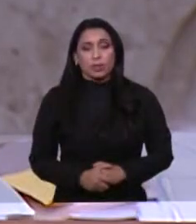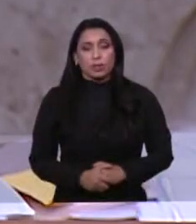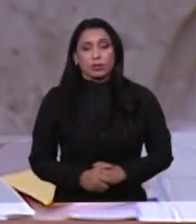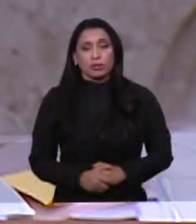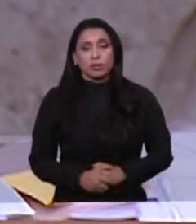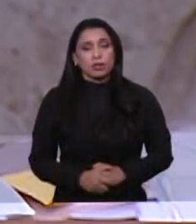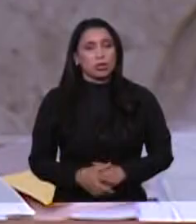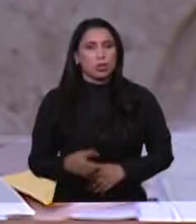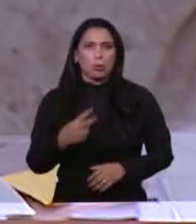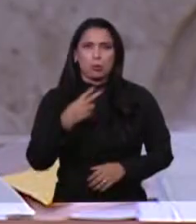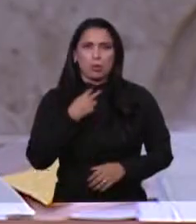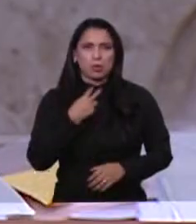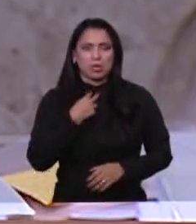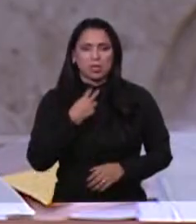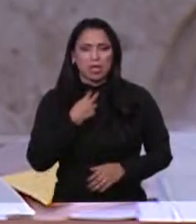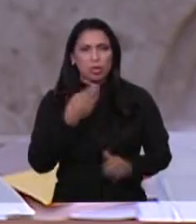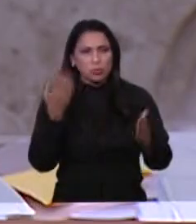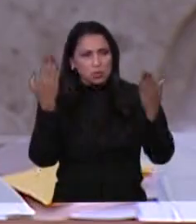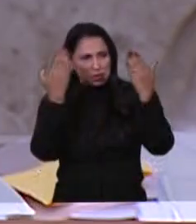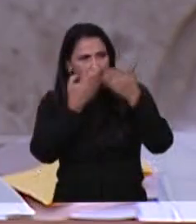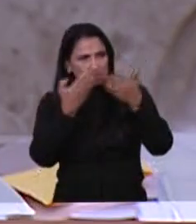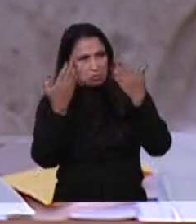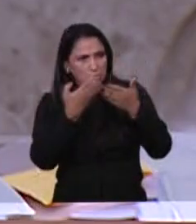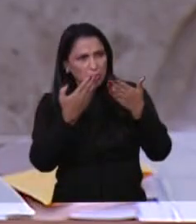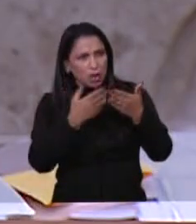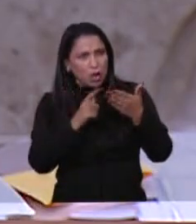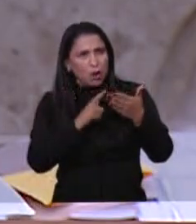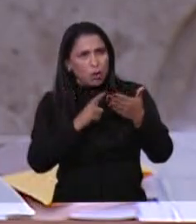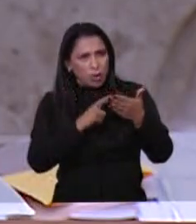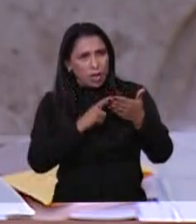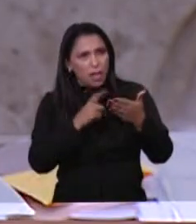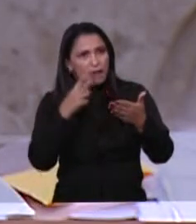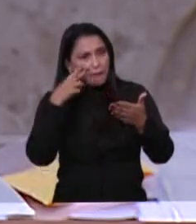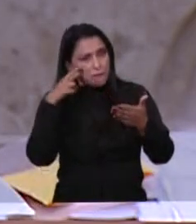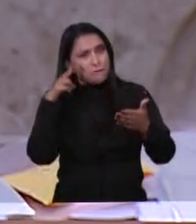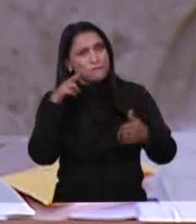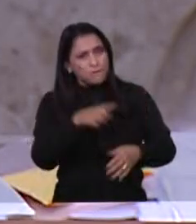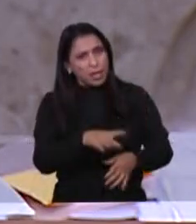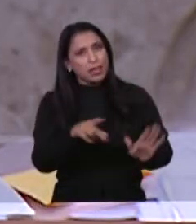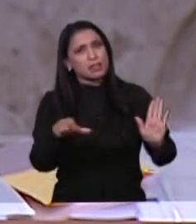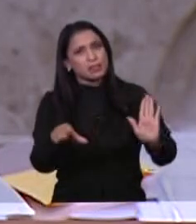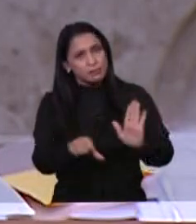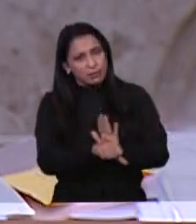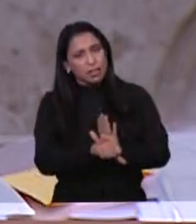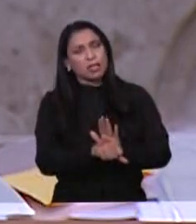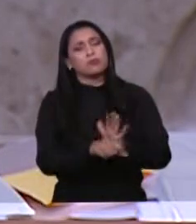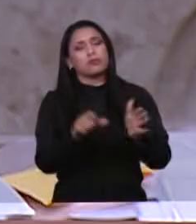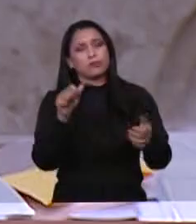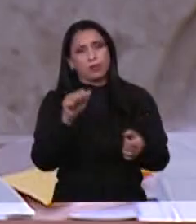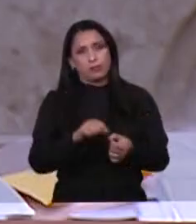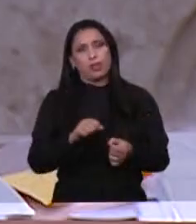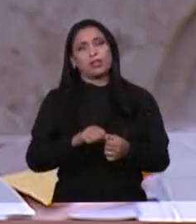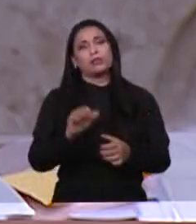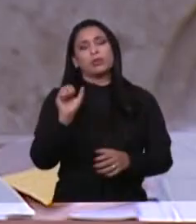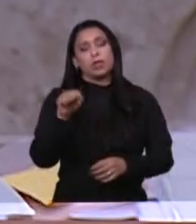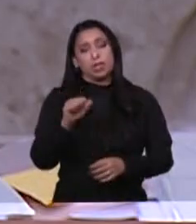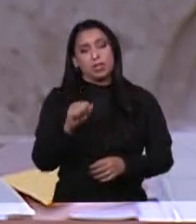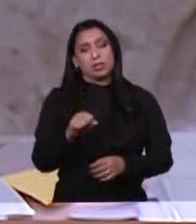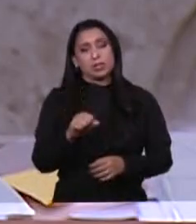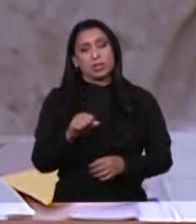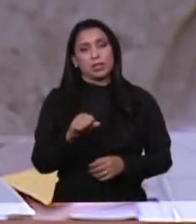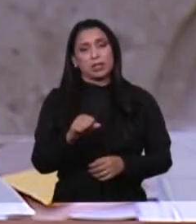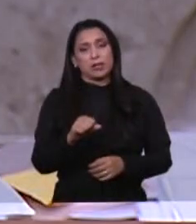olhos aos delitos perpetrados pelas multidões, máxime quando voltados à ruptura